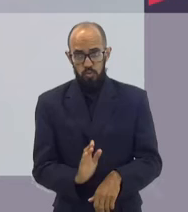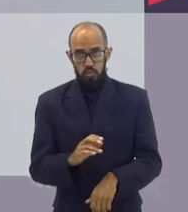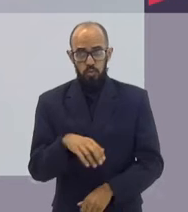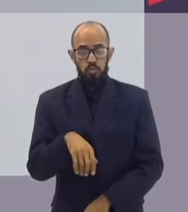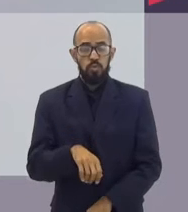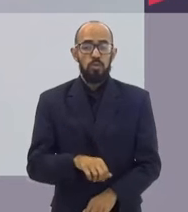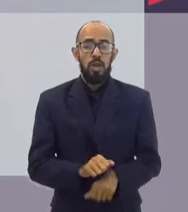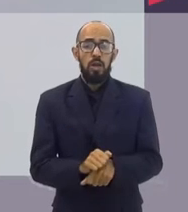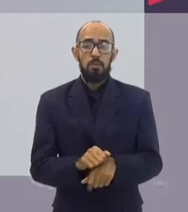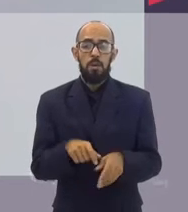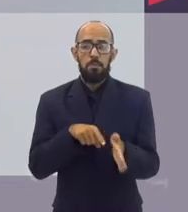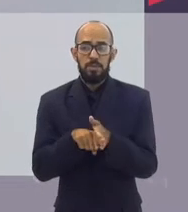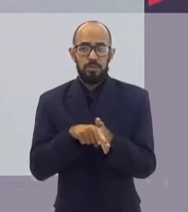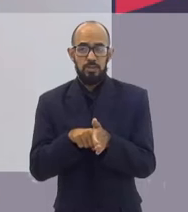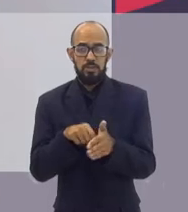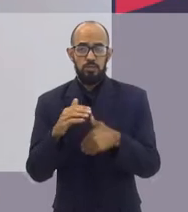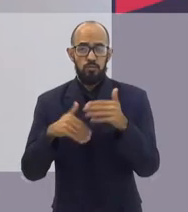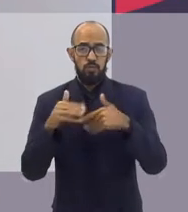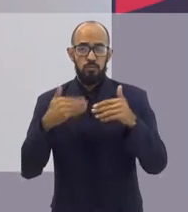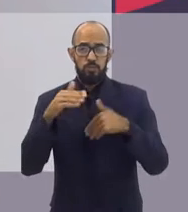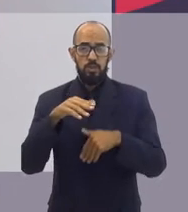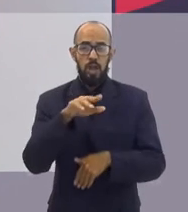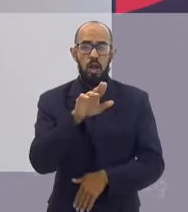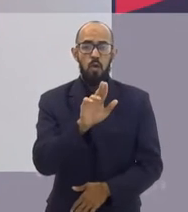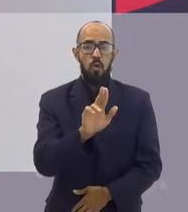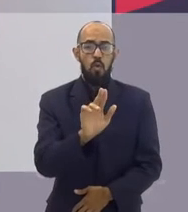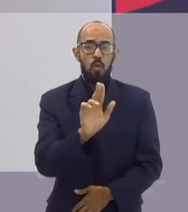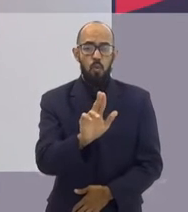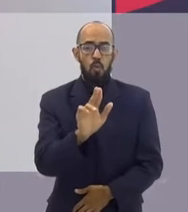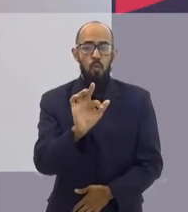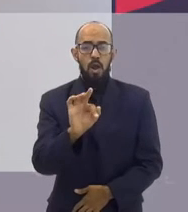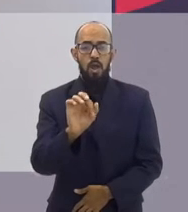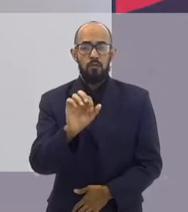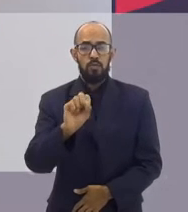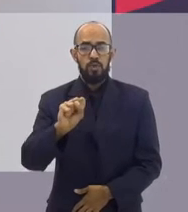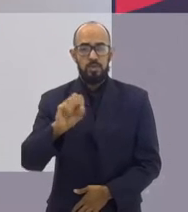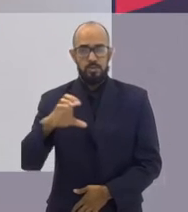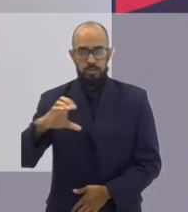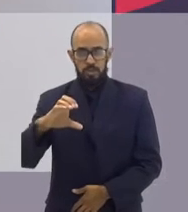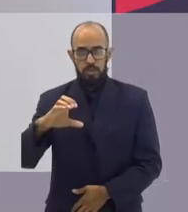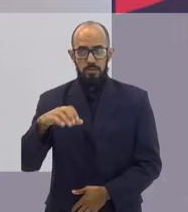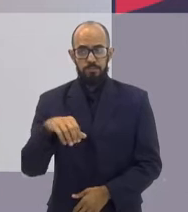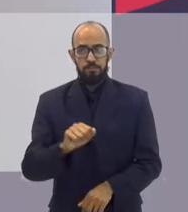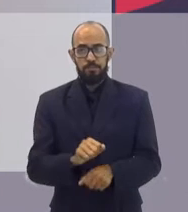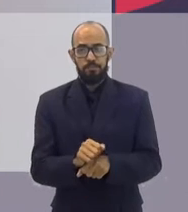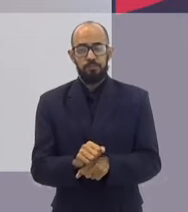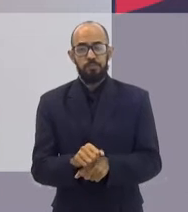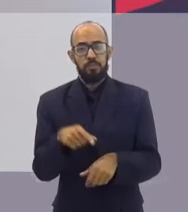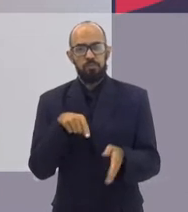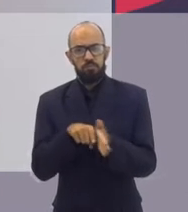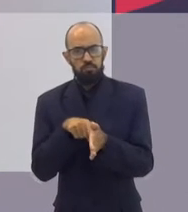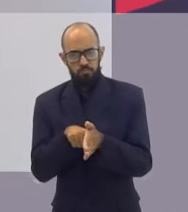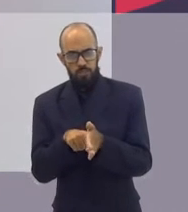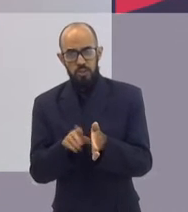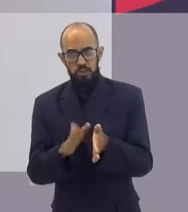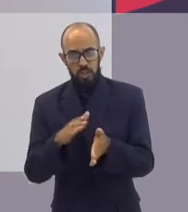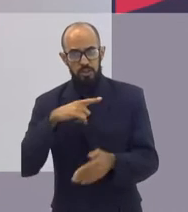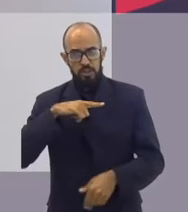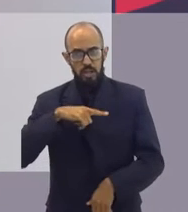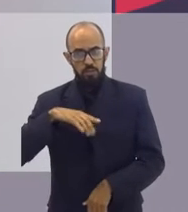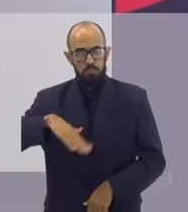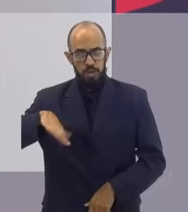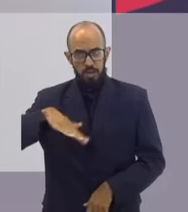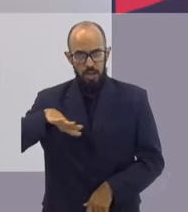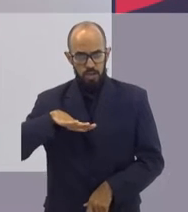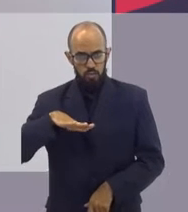Chefon, uma pesquisa desenvolvida na Universidade Federal de Santa Catarina, que chegou à prateleira e que já está muito presente no